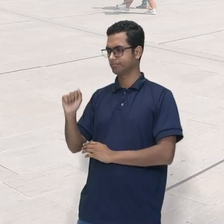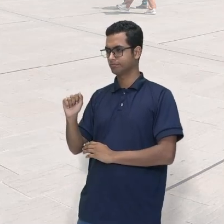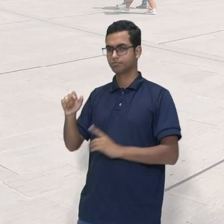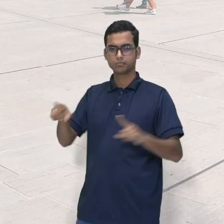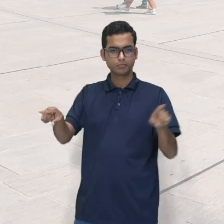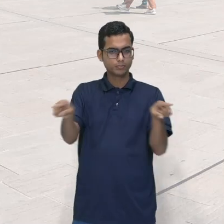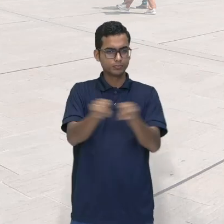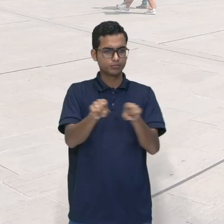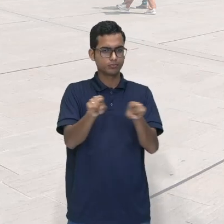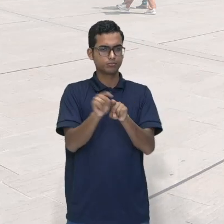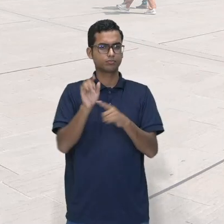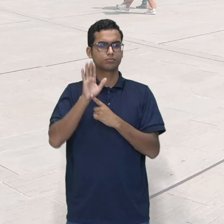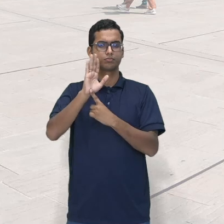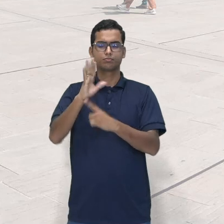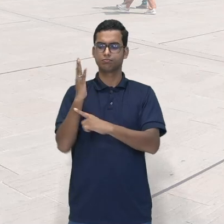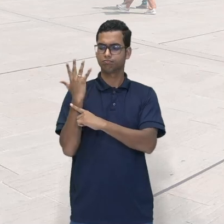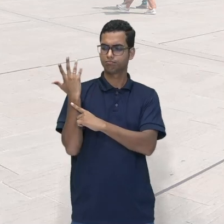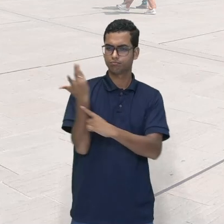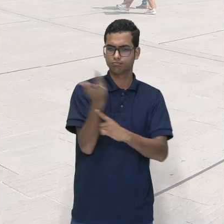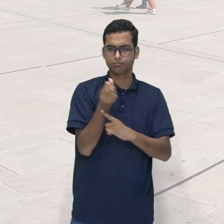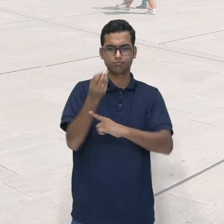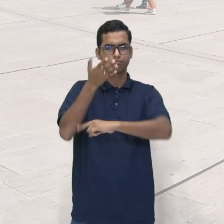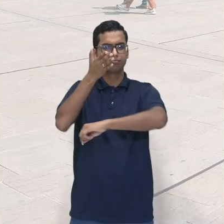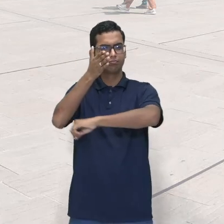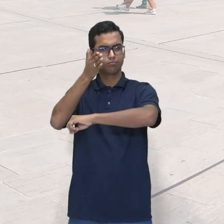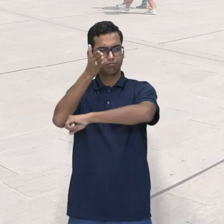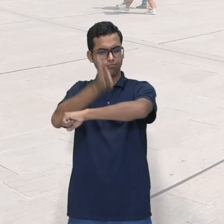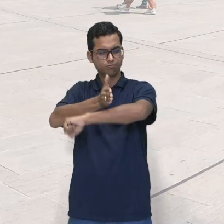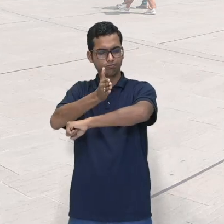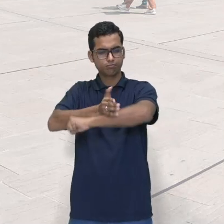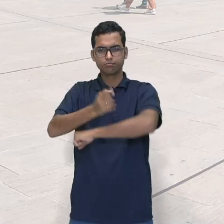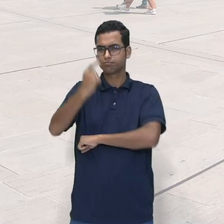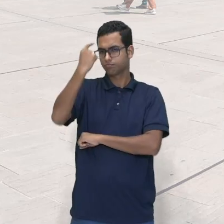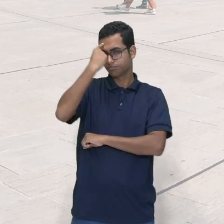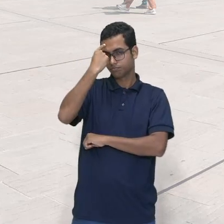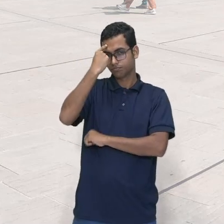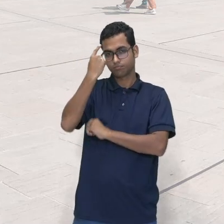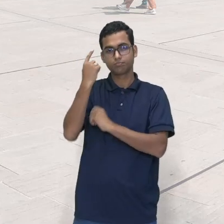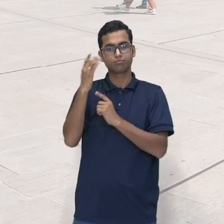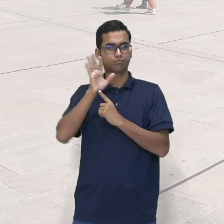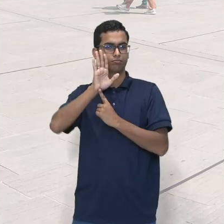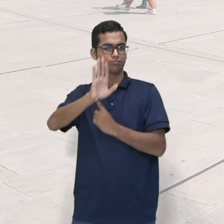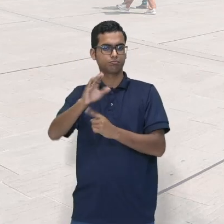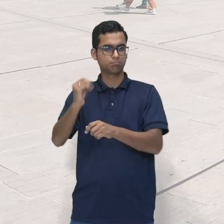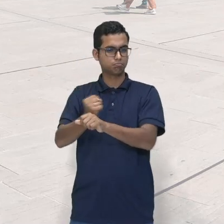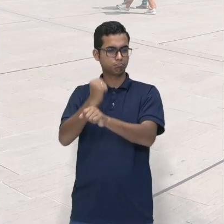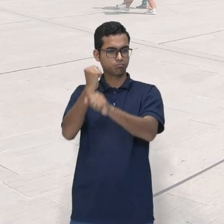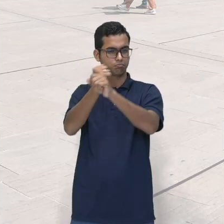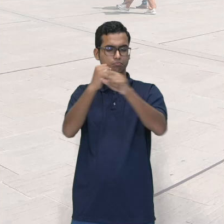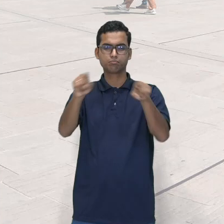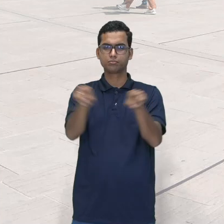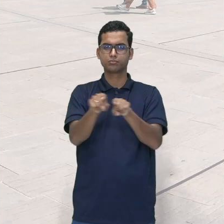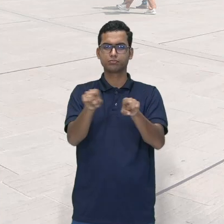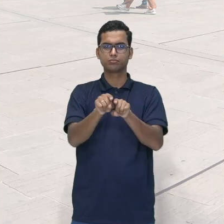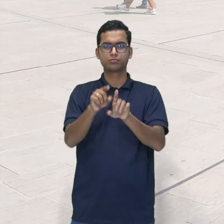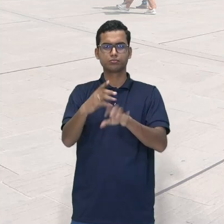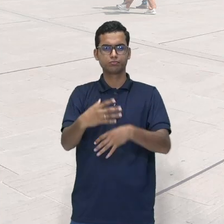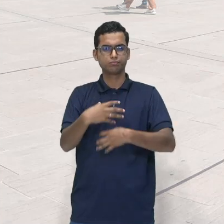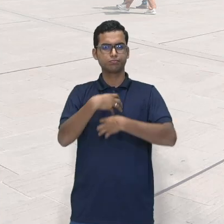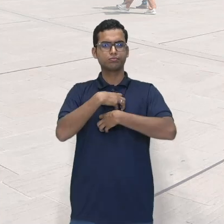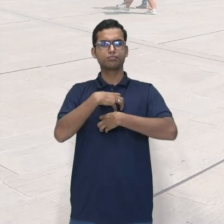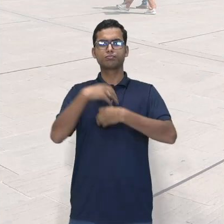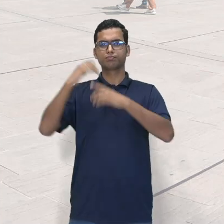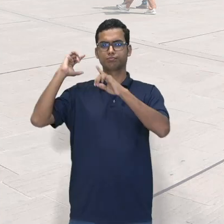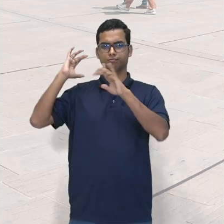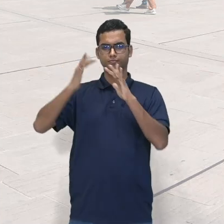da arte medieval, a presença do pensamento medieval. Tem sua inspiração na Antiguidade